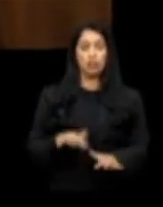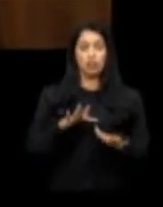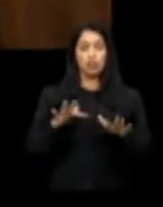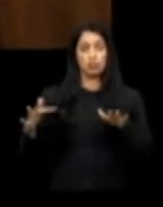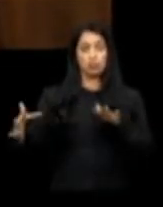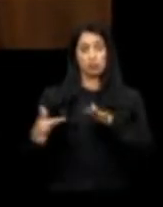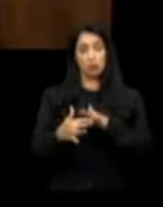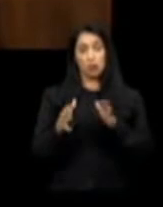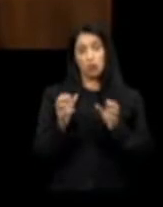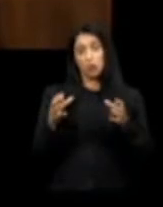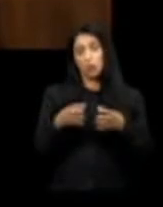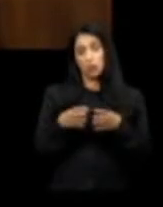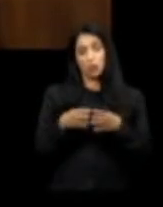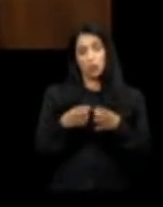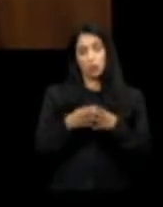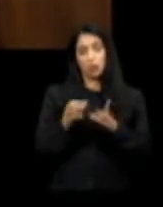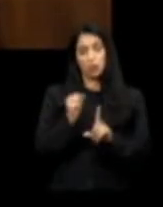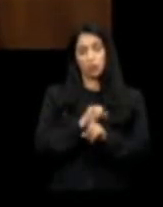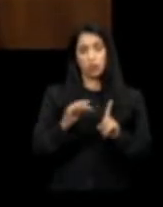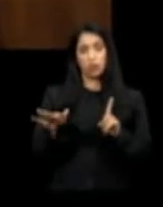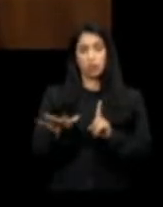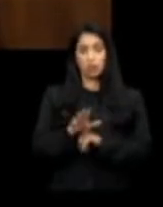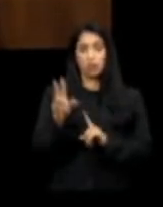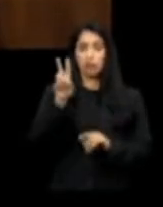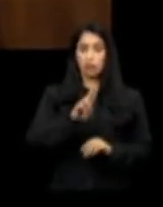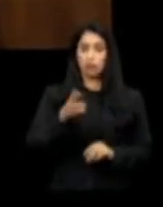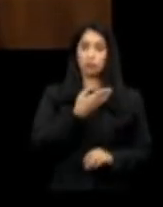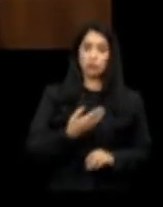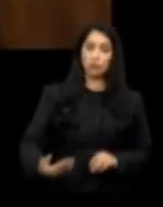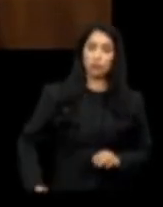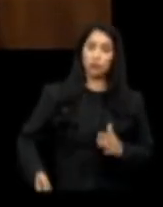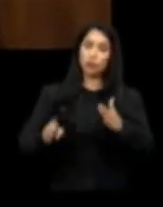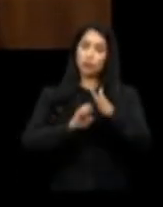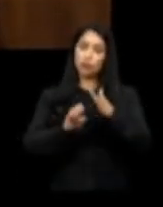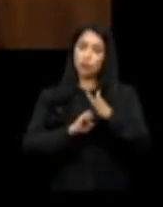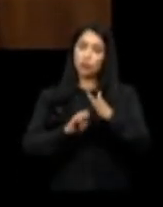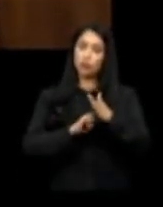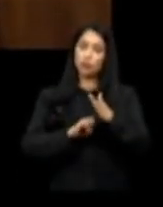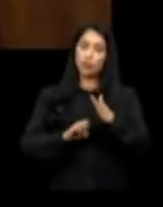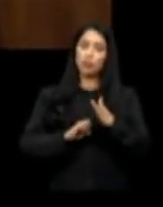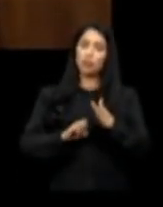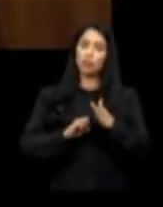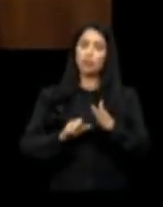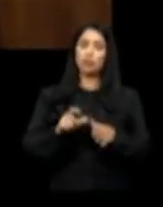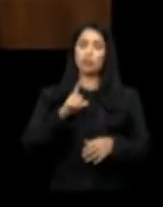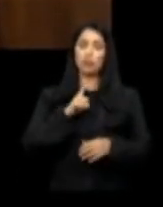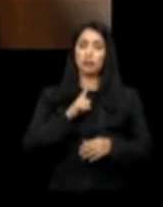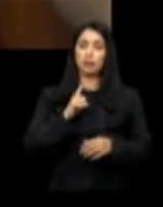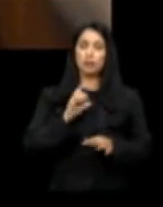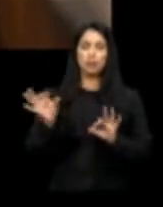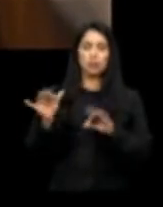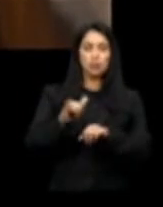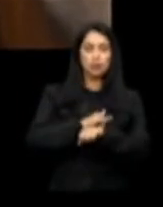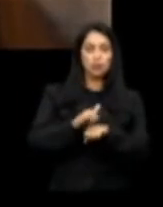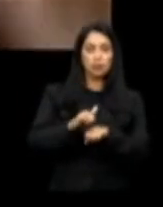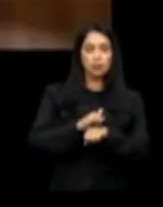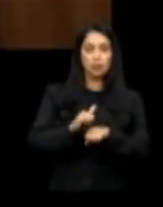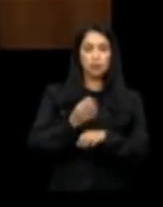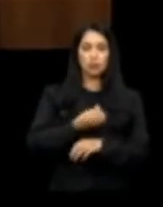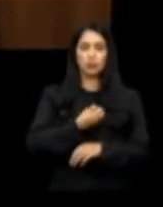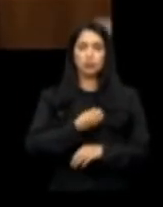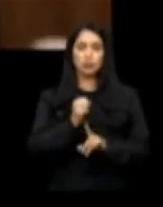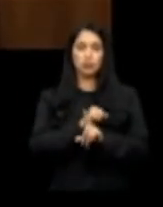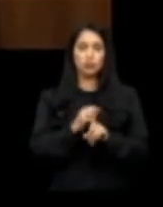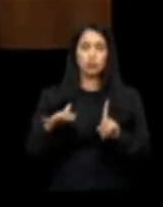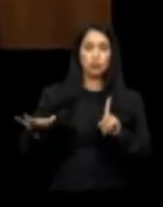são utilizados por empresas e governos para automatizar processos de tomada de decisões estratégicas para a vida